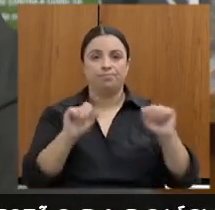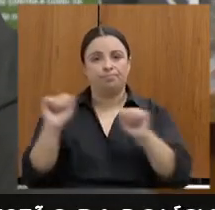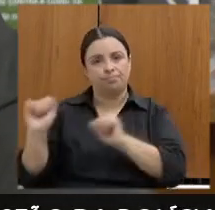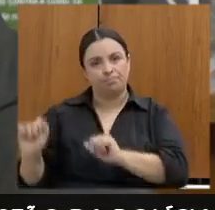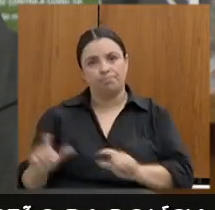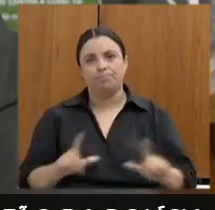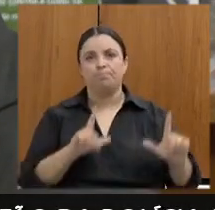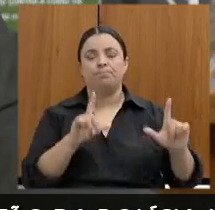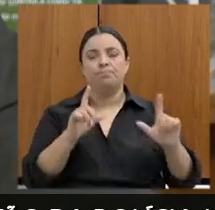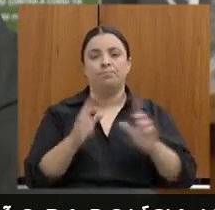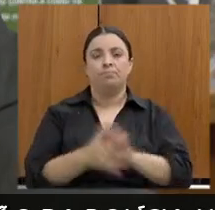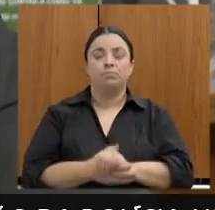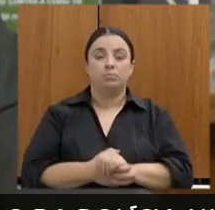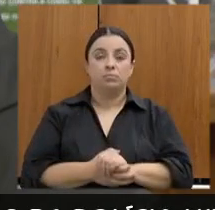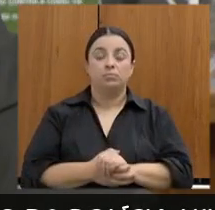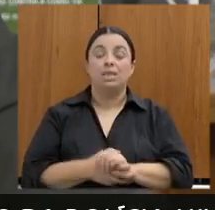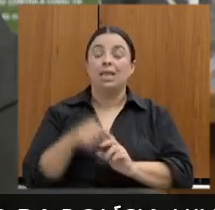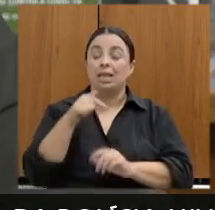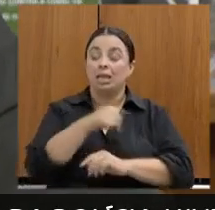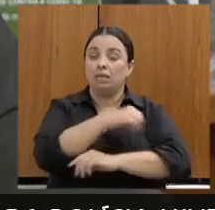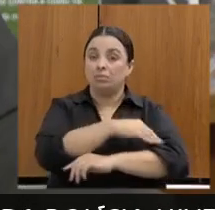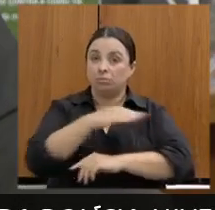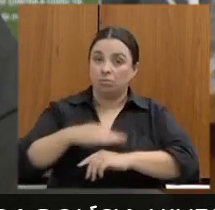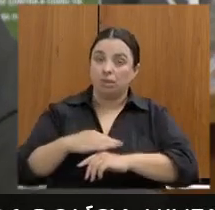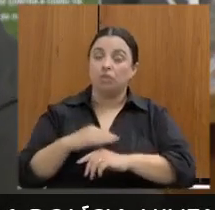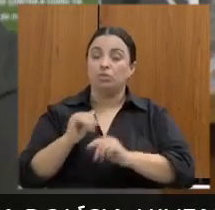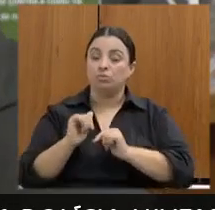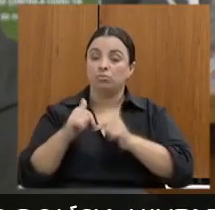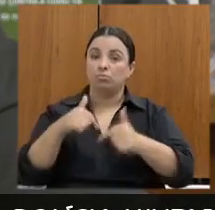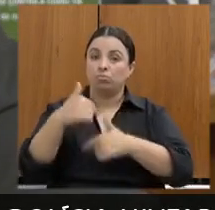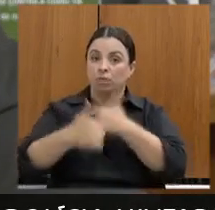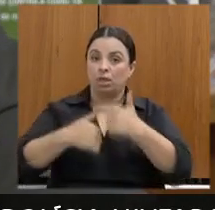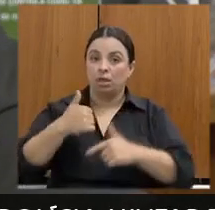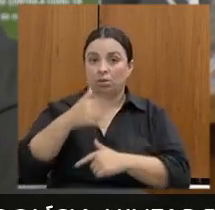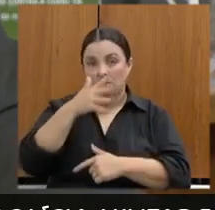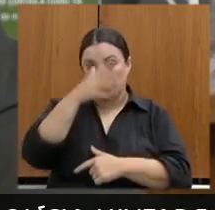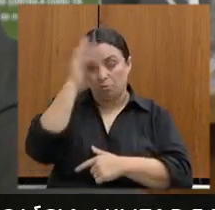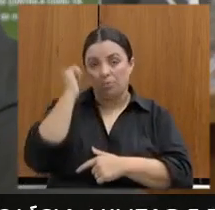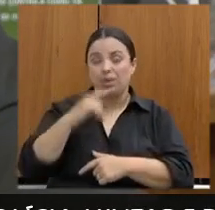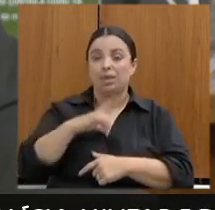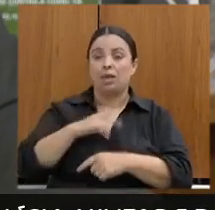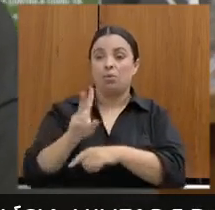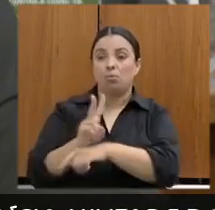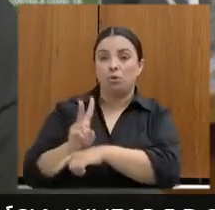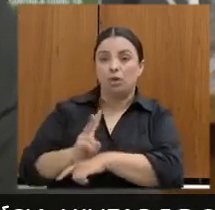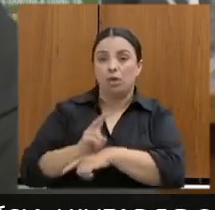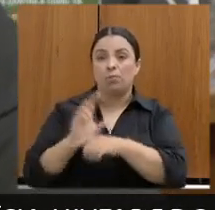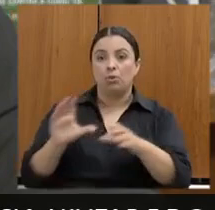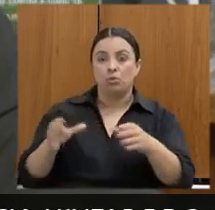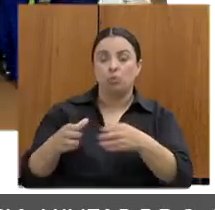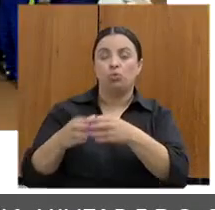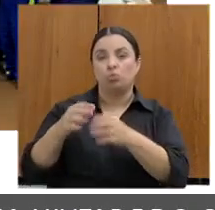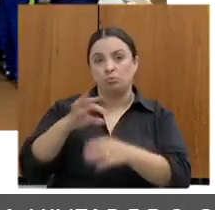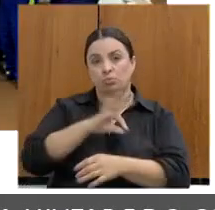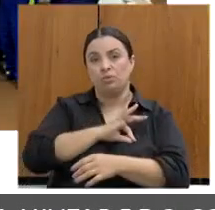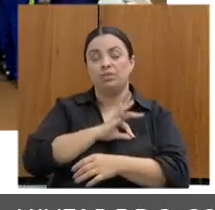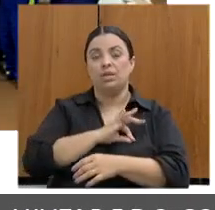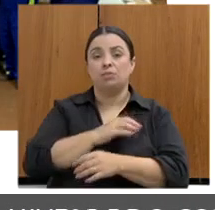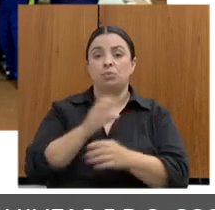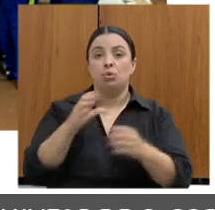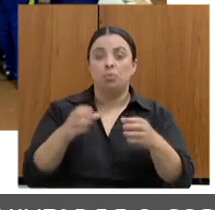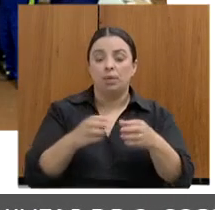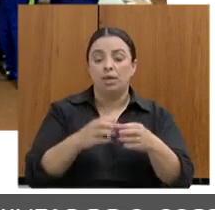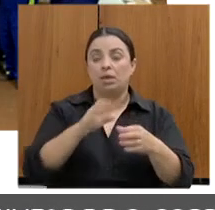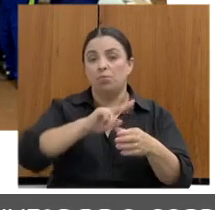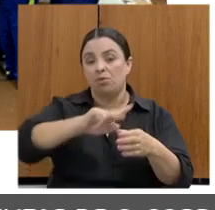de dentro da operação Brumadinho ainda fizemos e fazemos o monitoramento da Tropa por meio de equipe multidisciplinar de saúde